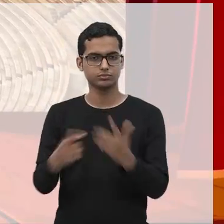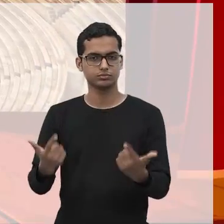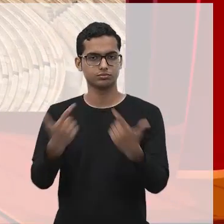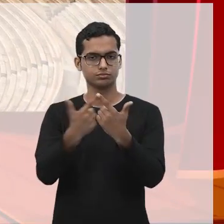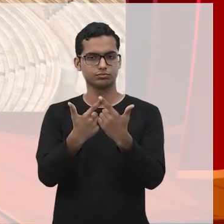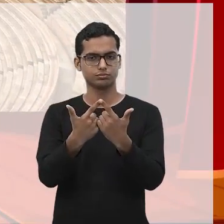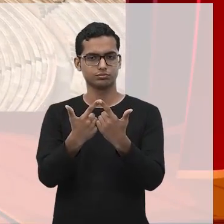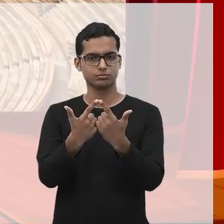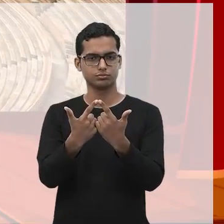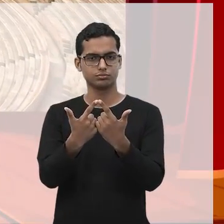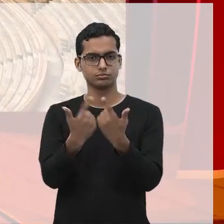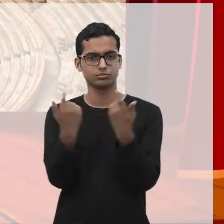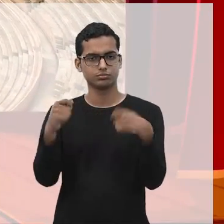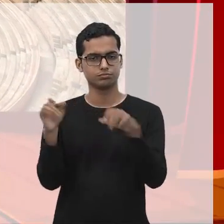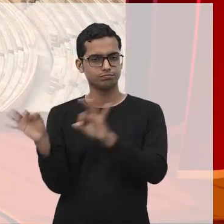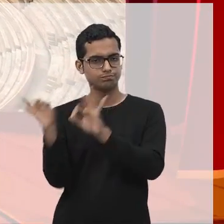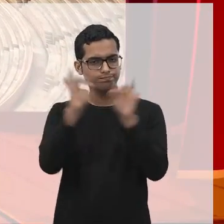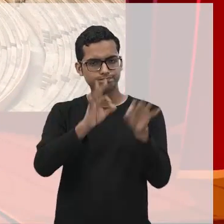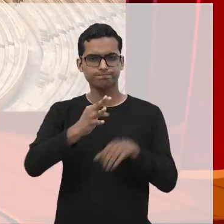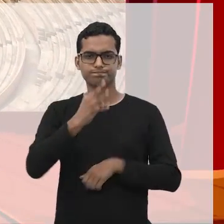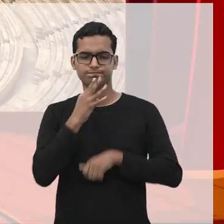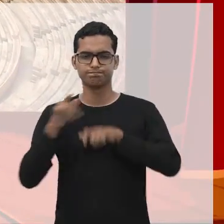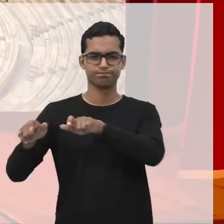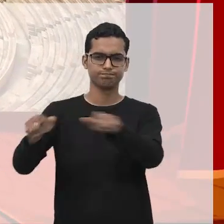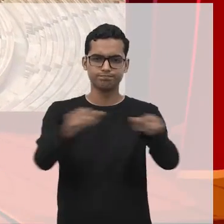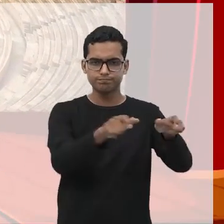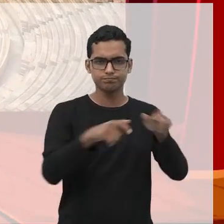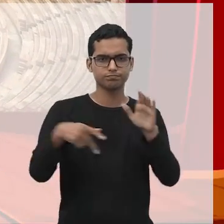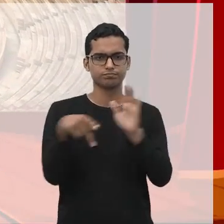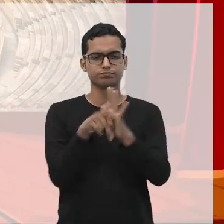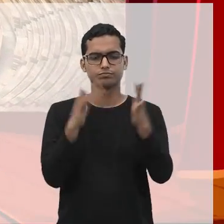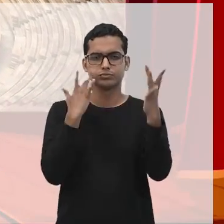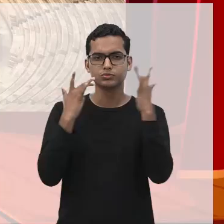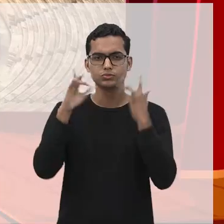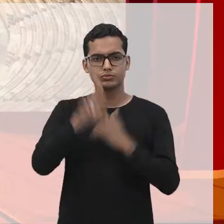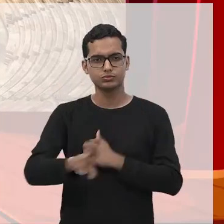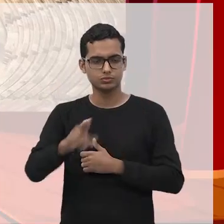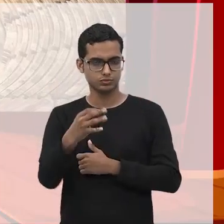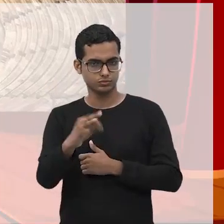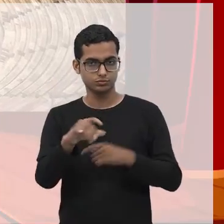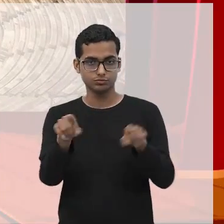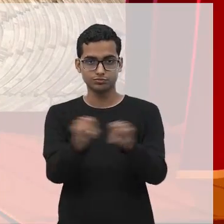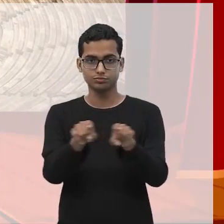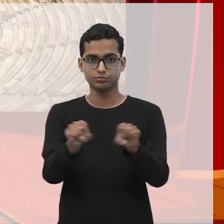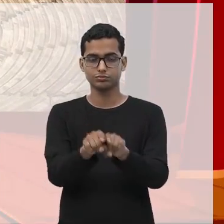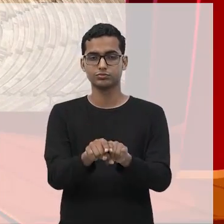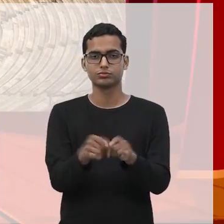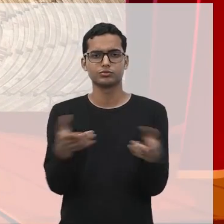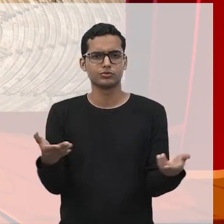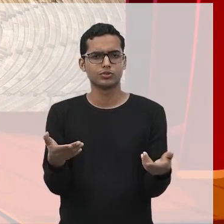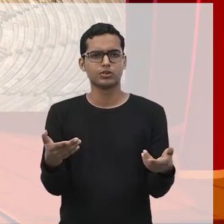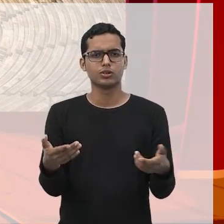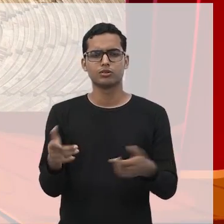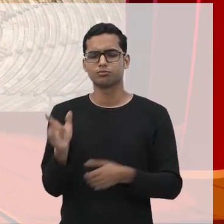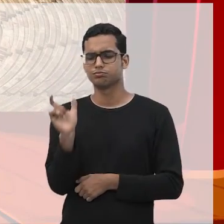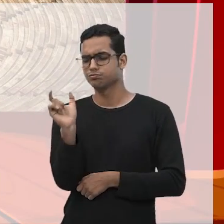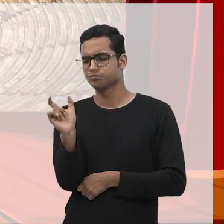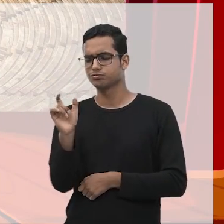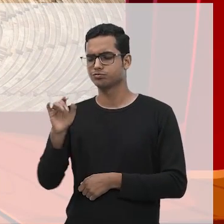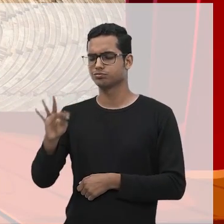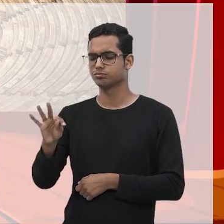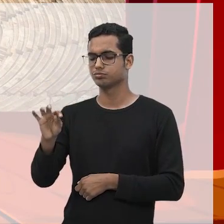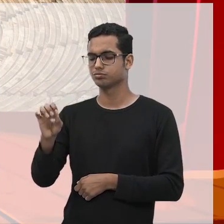isso nós podemos viajar através do teatro. Então, vocês sabem o que é o teatro? Vamos